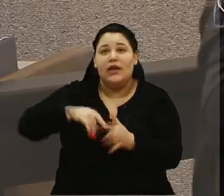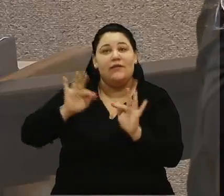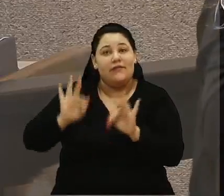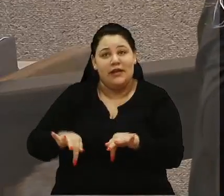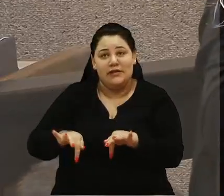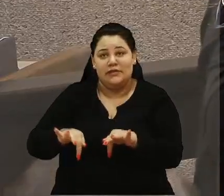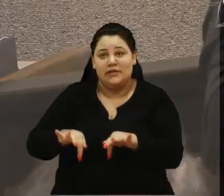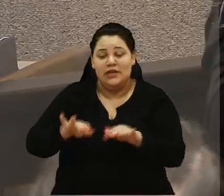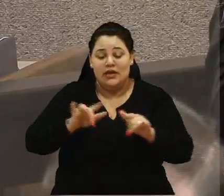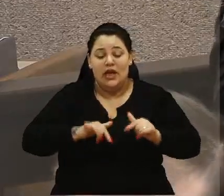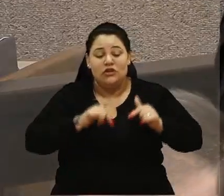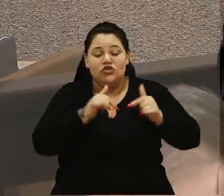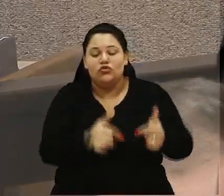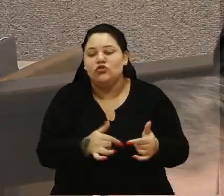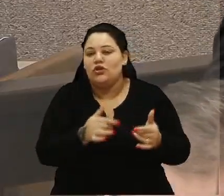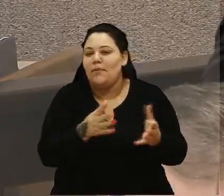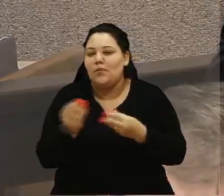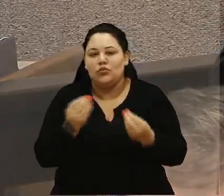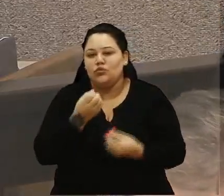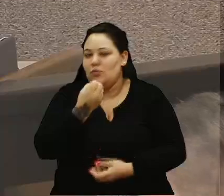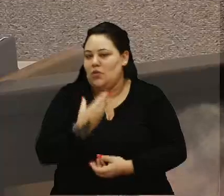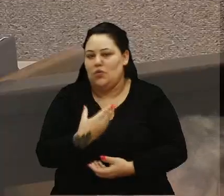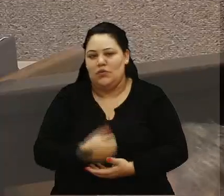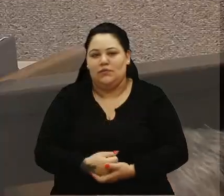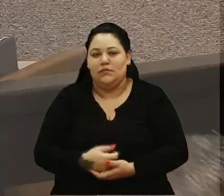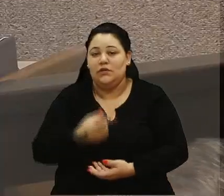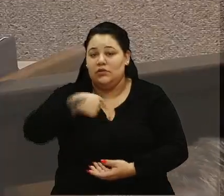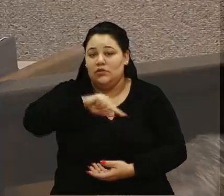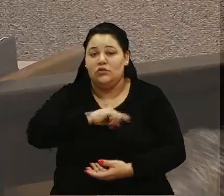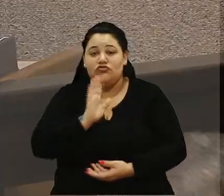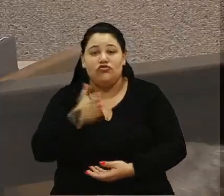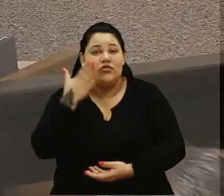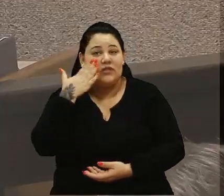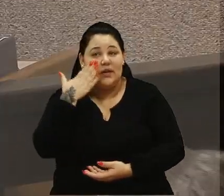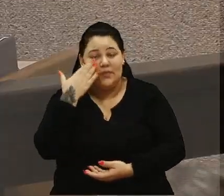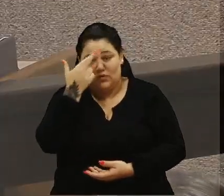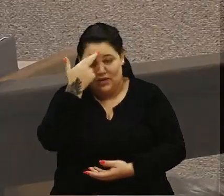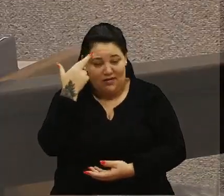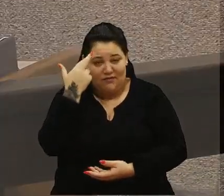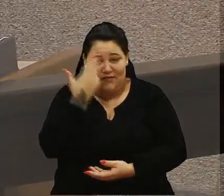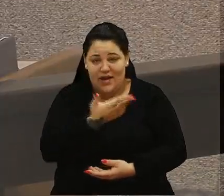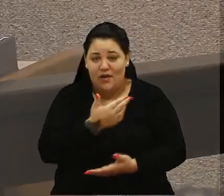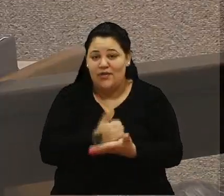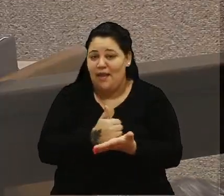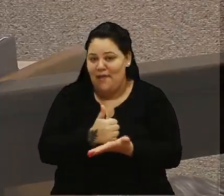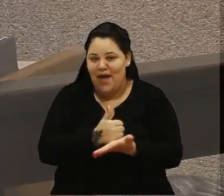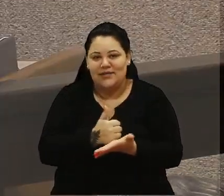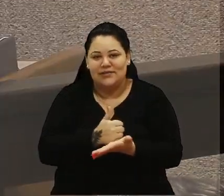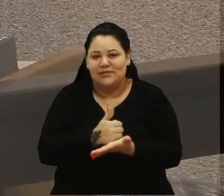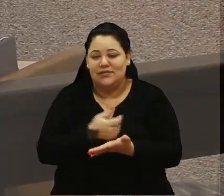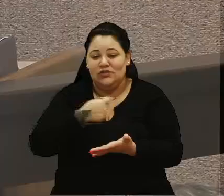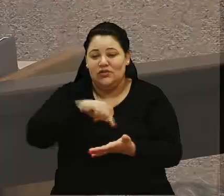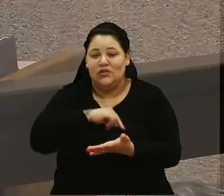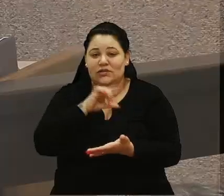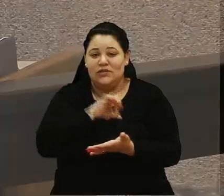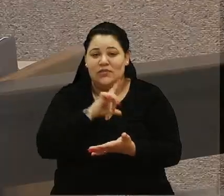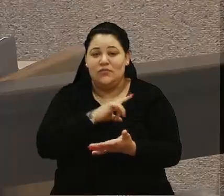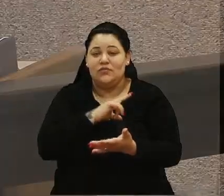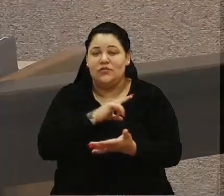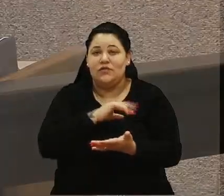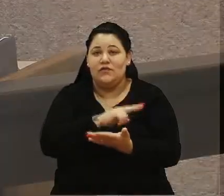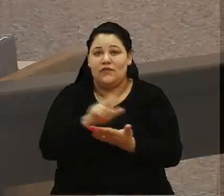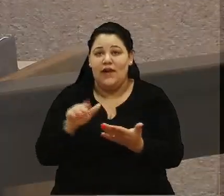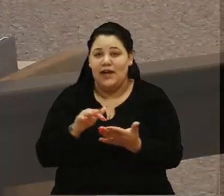ela é muito boa. E a gente sabe que mesmo o vereador Rafael Bueno sendo da base, a gente tem diversas críticas